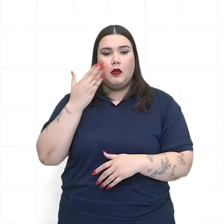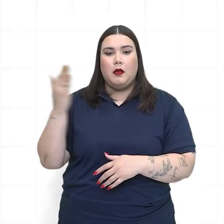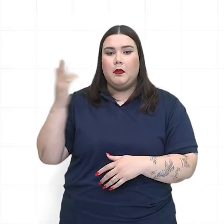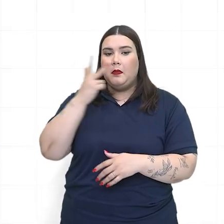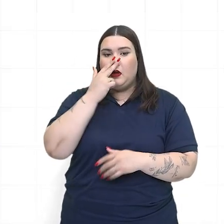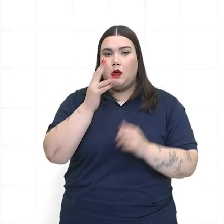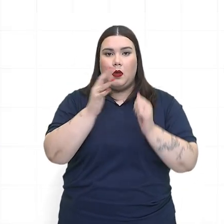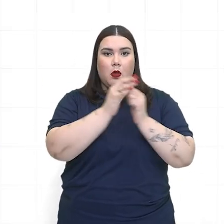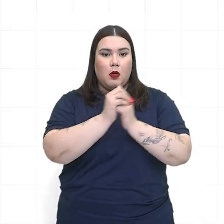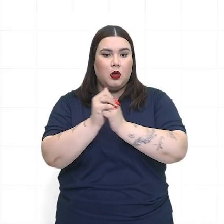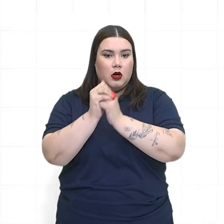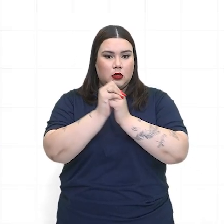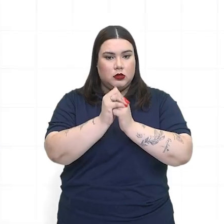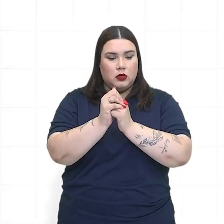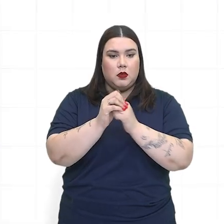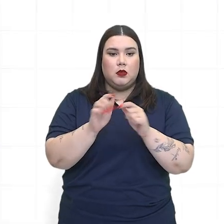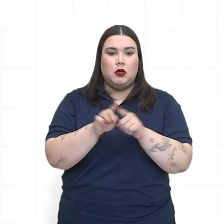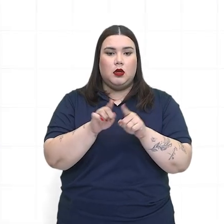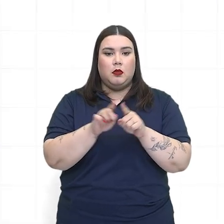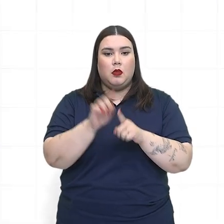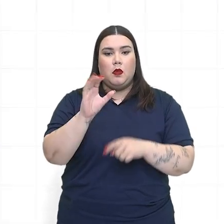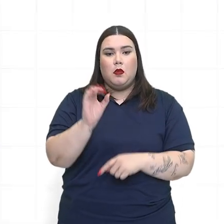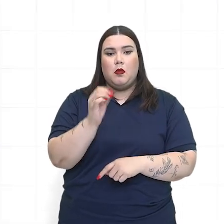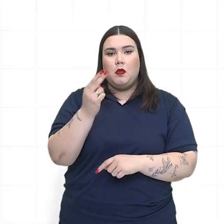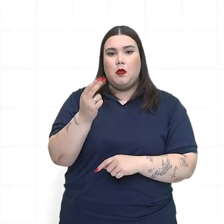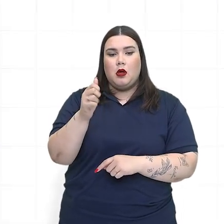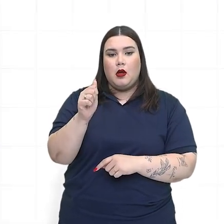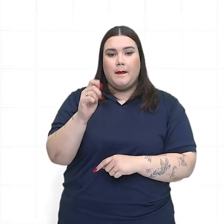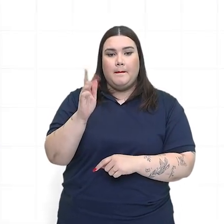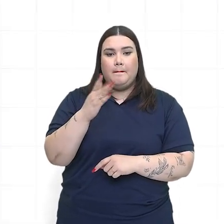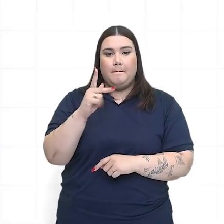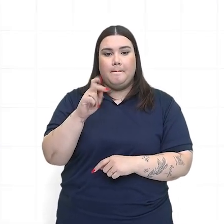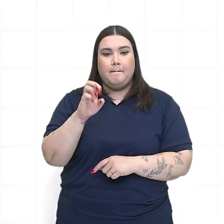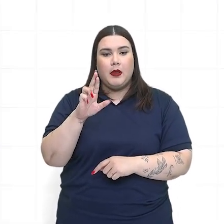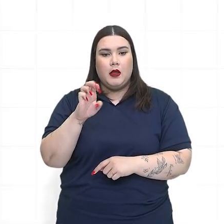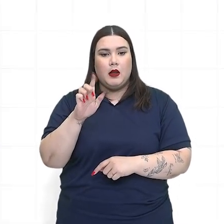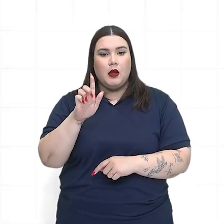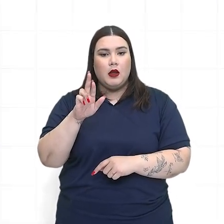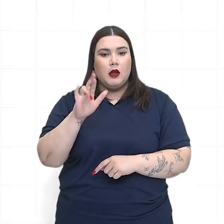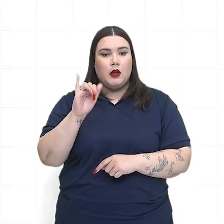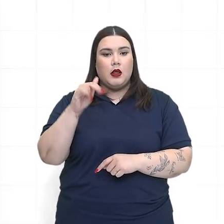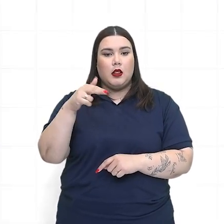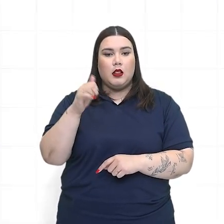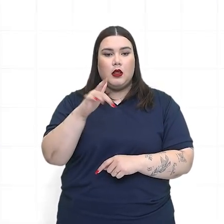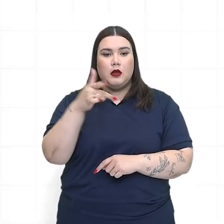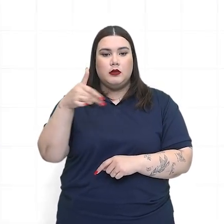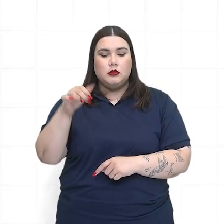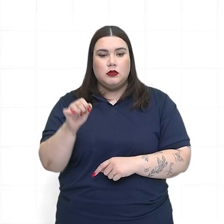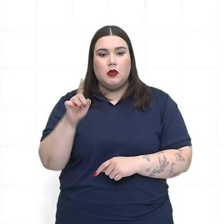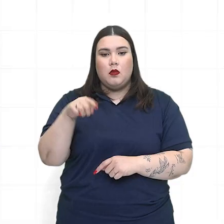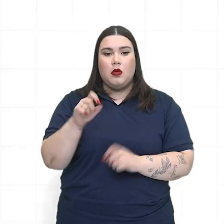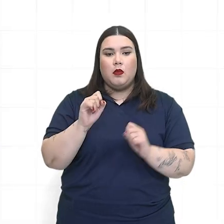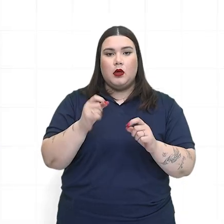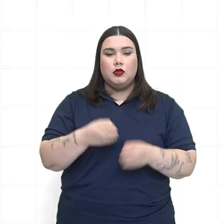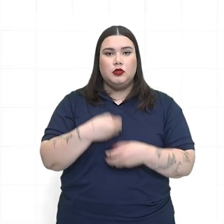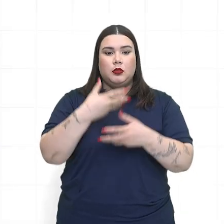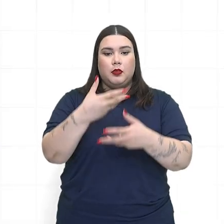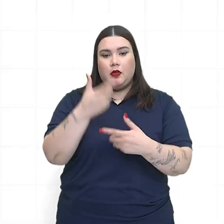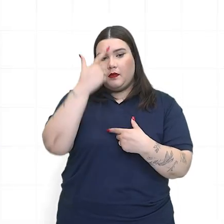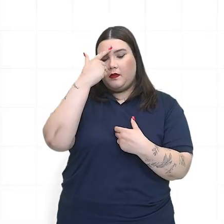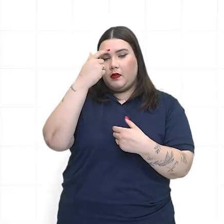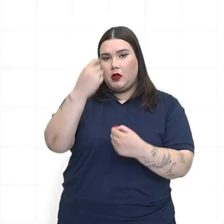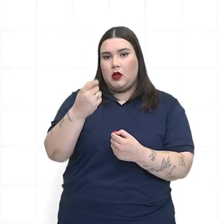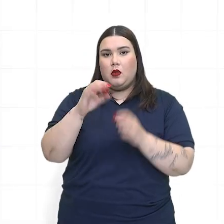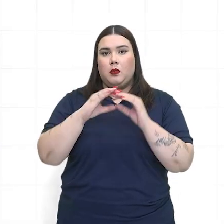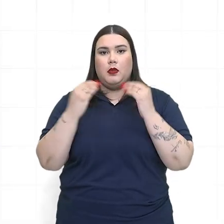a oração, o sacrifício, a peregrinação, que são ações ritualizadas que expressam a fé e conectam o divino e